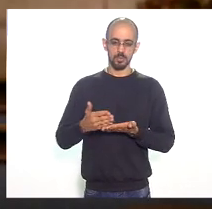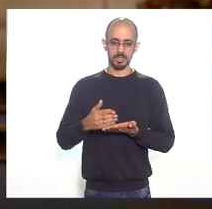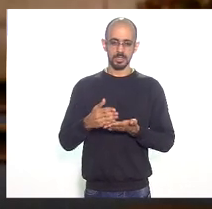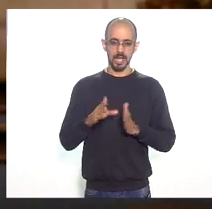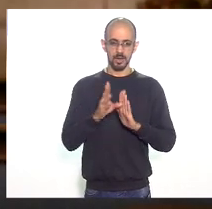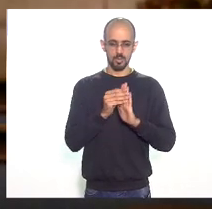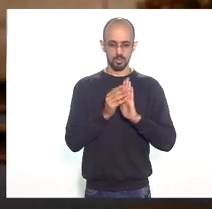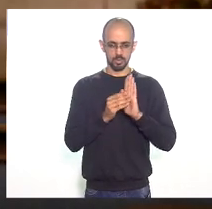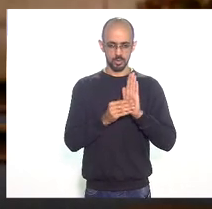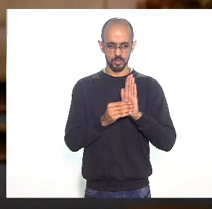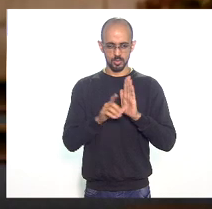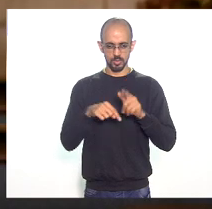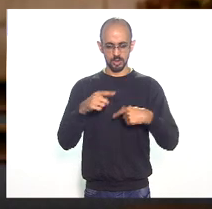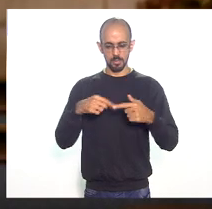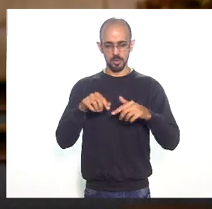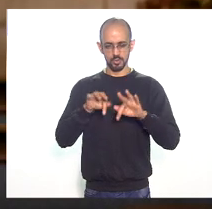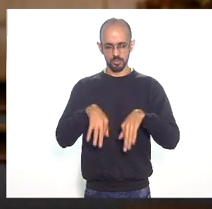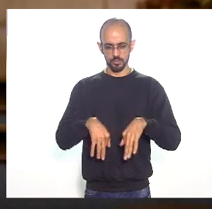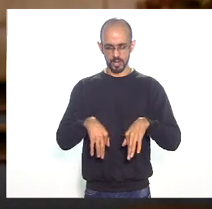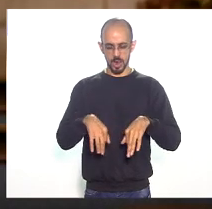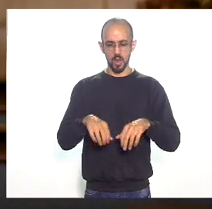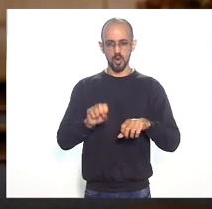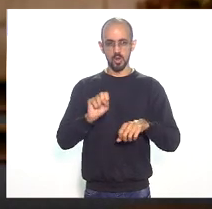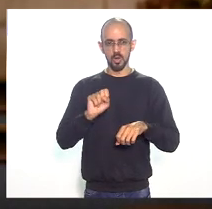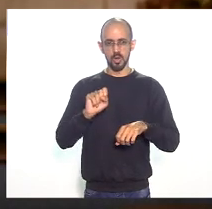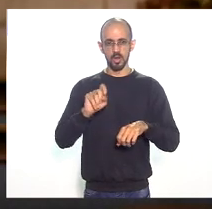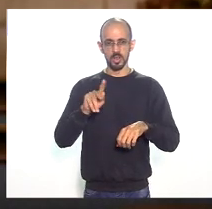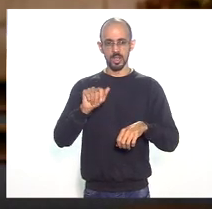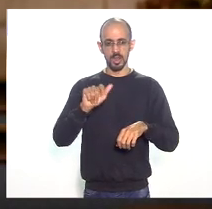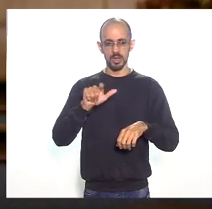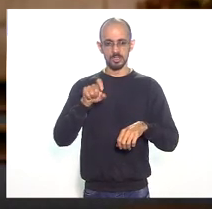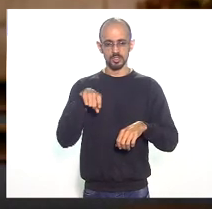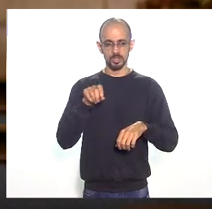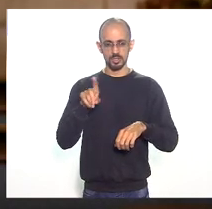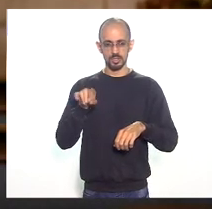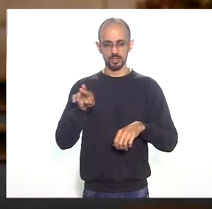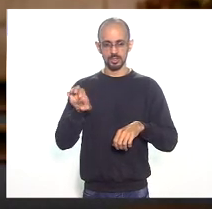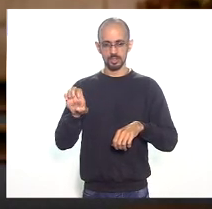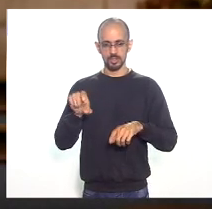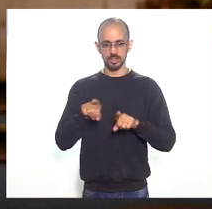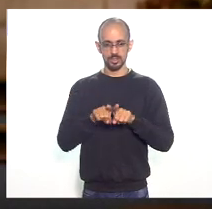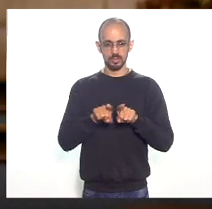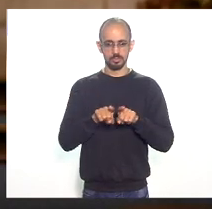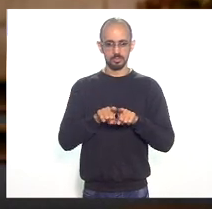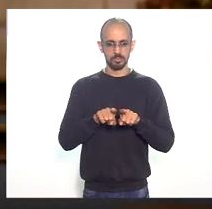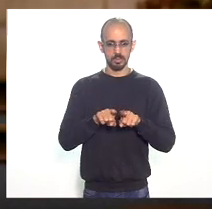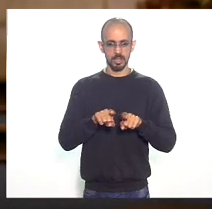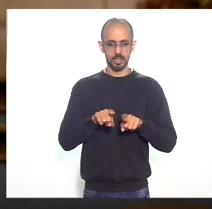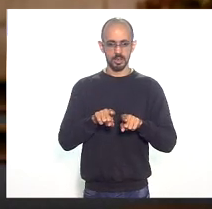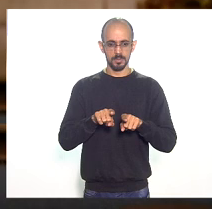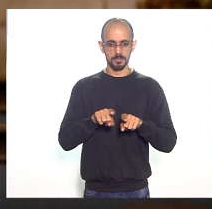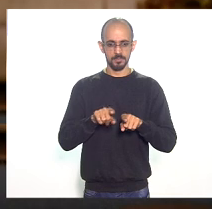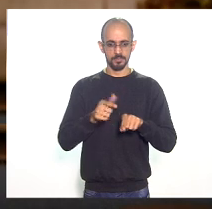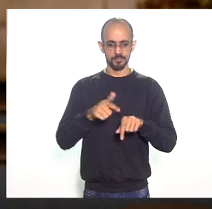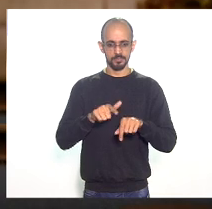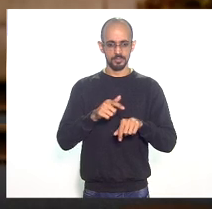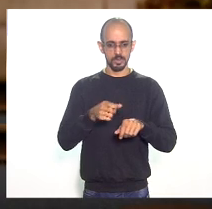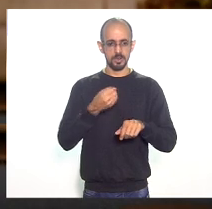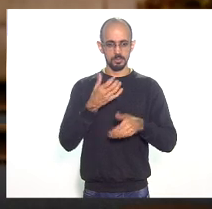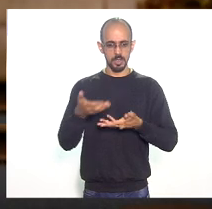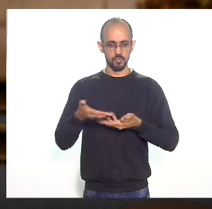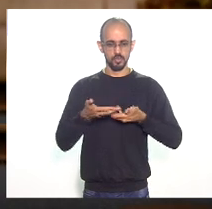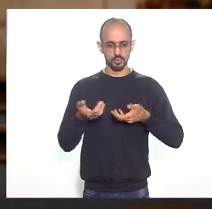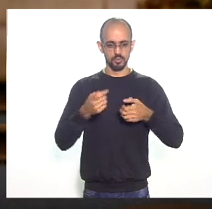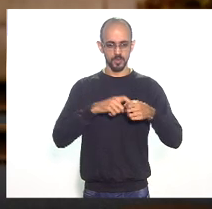eu deixo, Alexandre? Pode ser? Gabriel Liberão também, que já pediu. Mas, mais uma vez, seja bem-vindo de